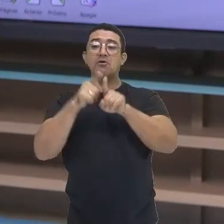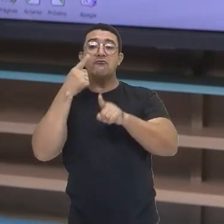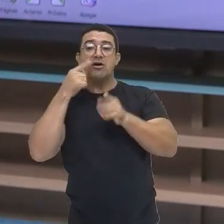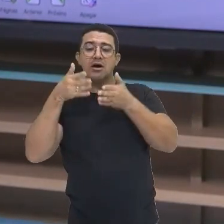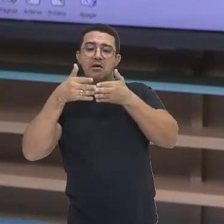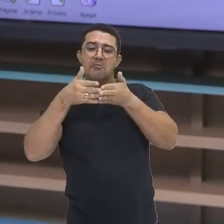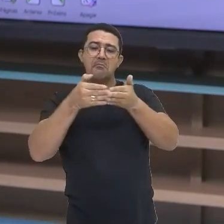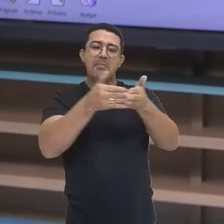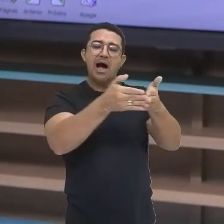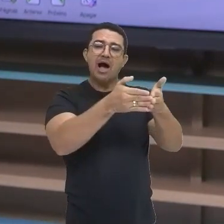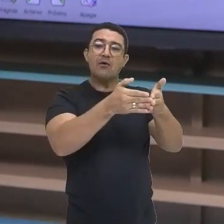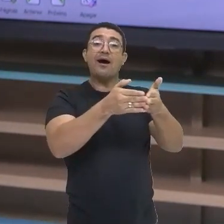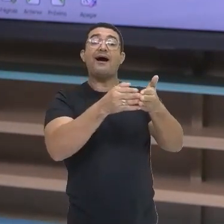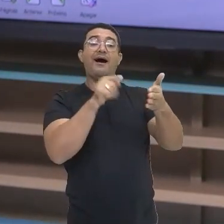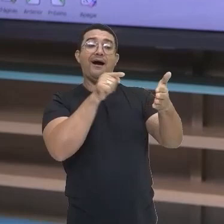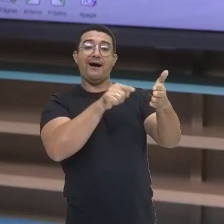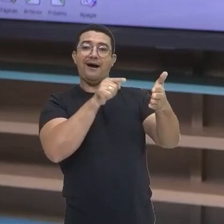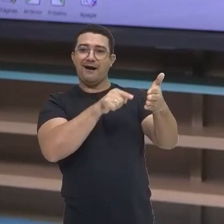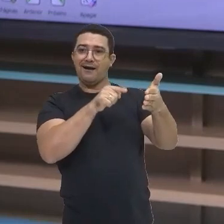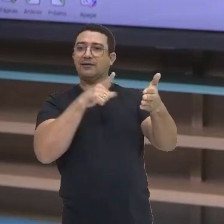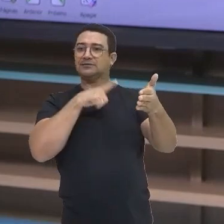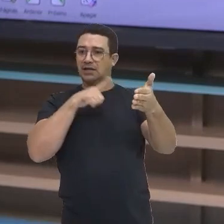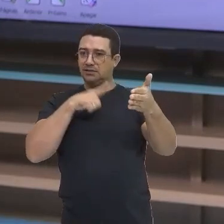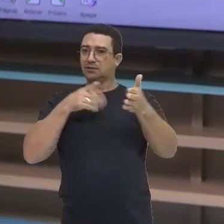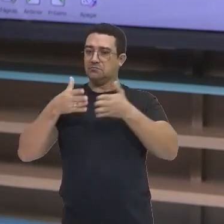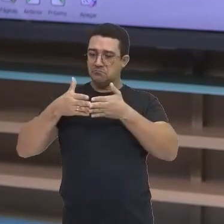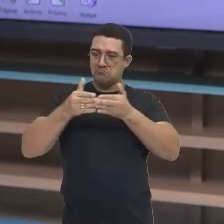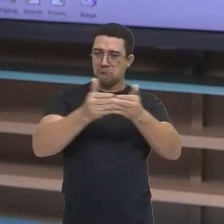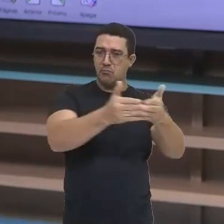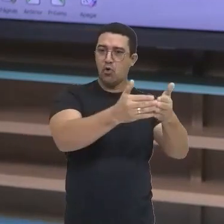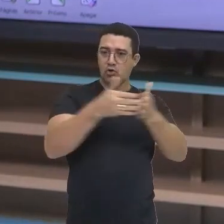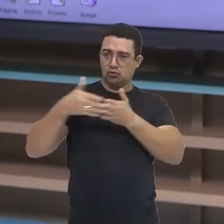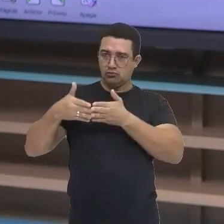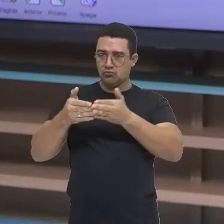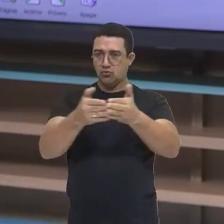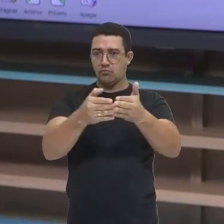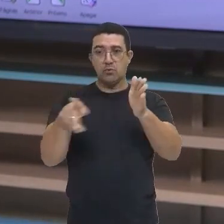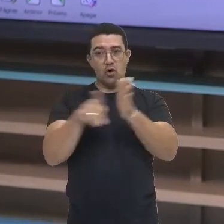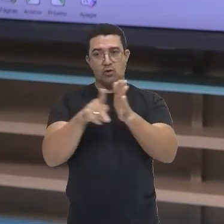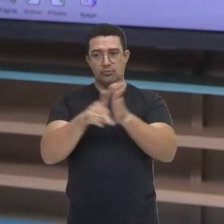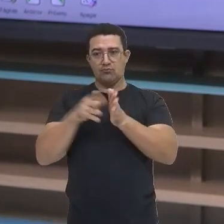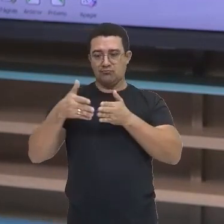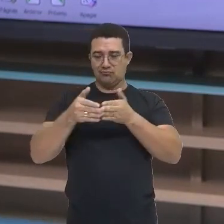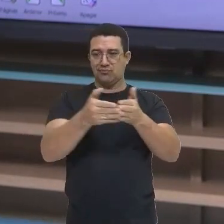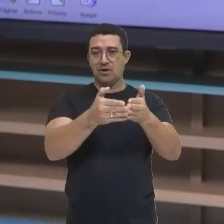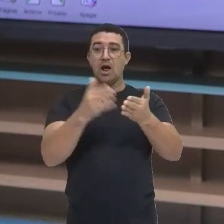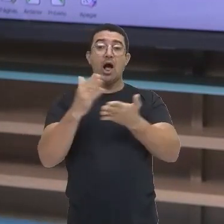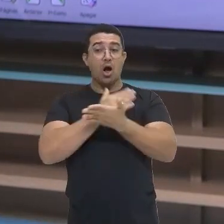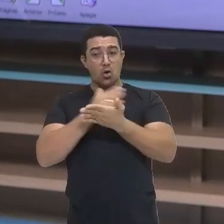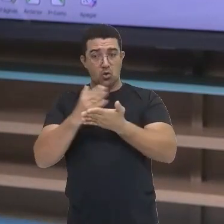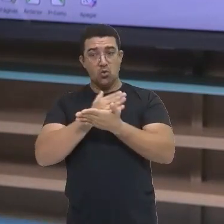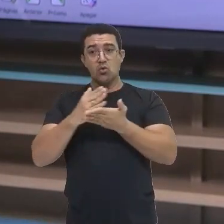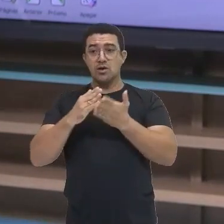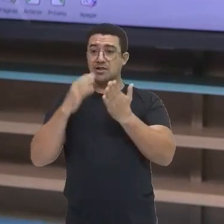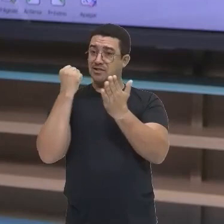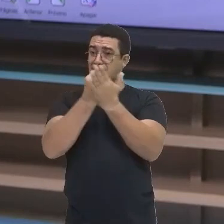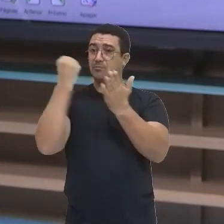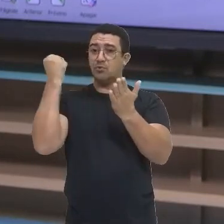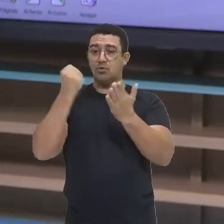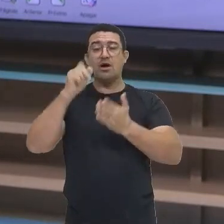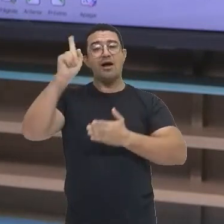âncora, é um indicativo de que naquele ponto tem um porto. Alguns símbolos são de fácil entendimento, como o